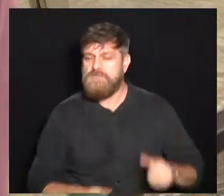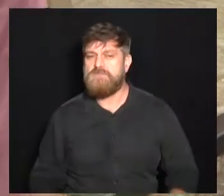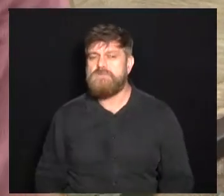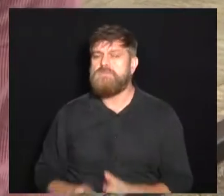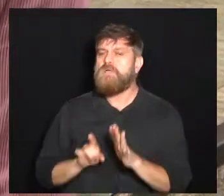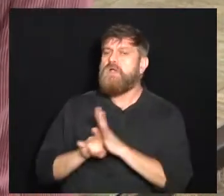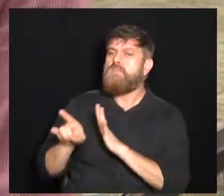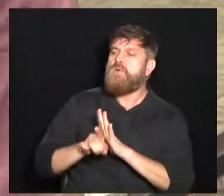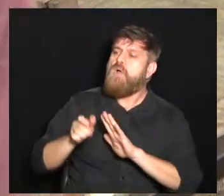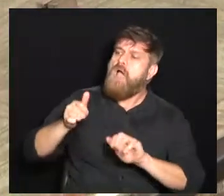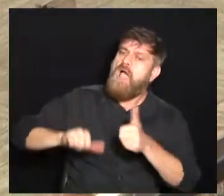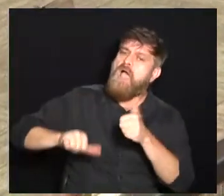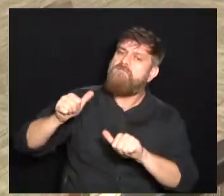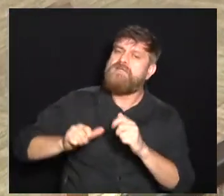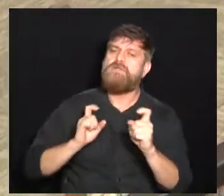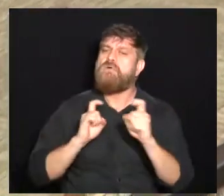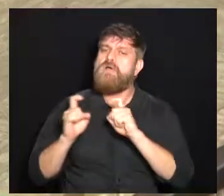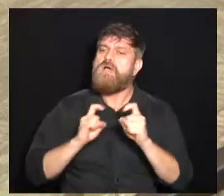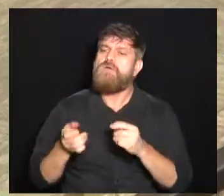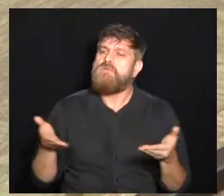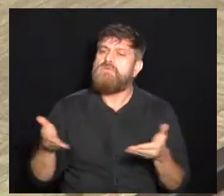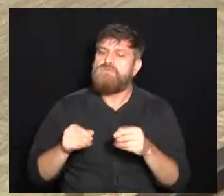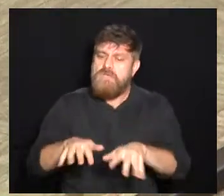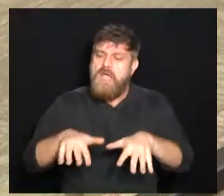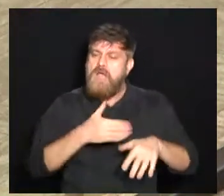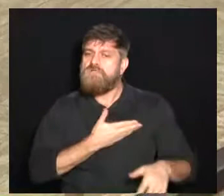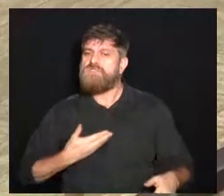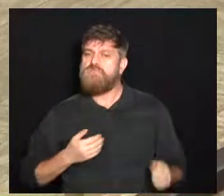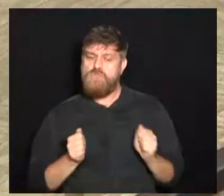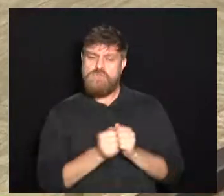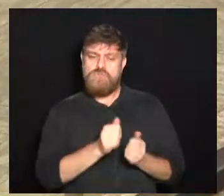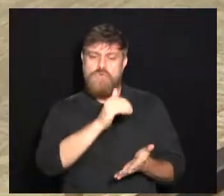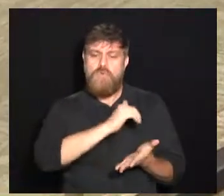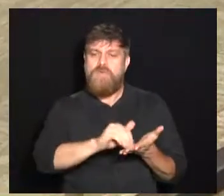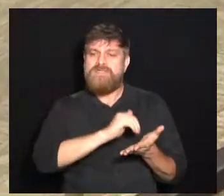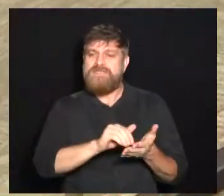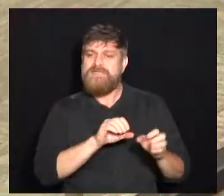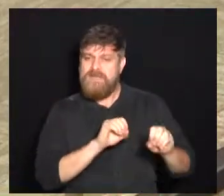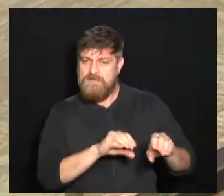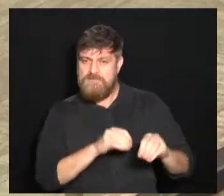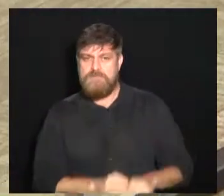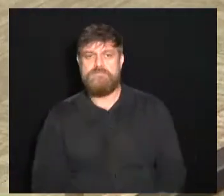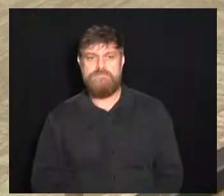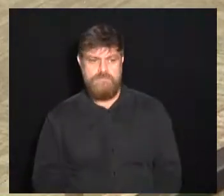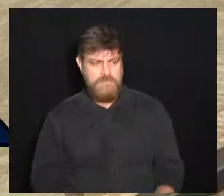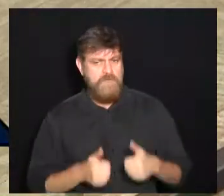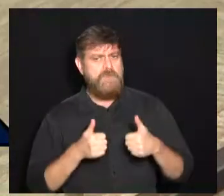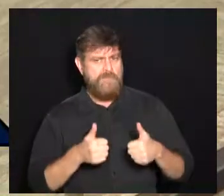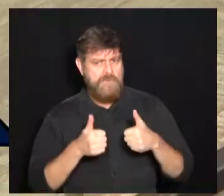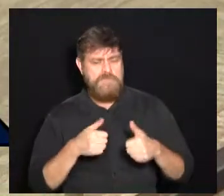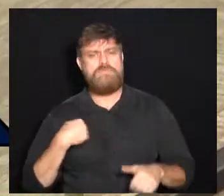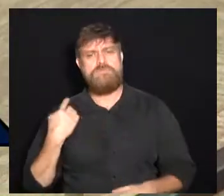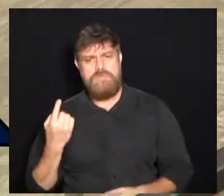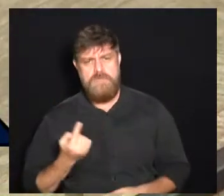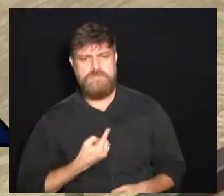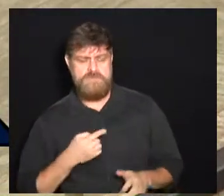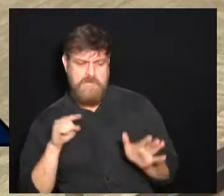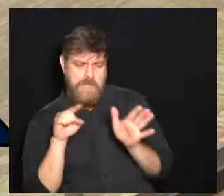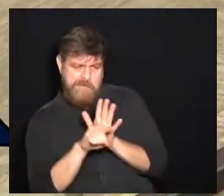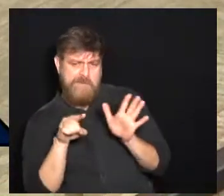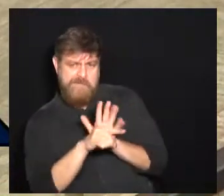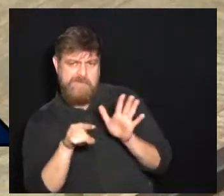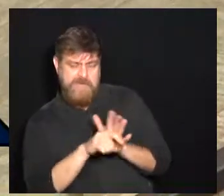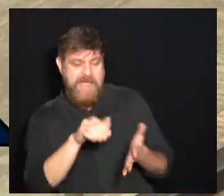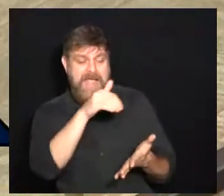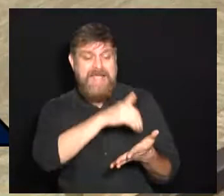faz dessa reunião, dessa audiência com a secretária? Um balanço positivo, no sentido de questionar e para